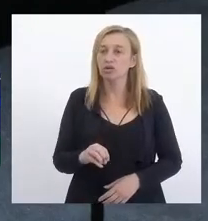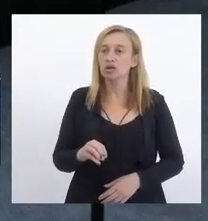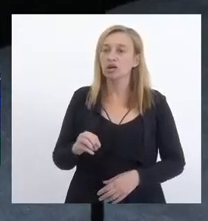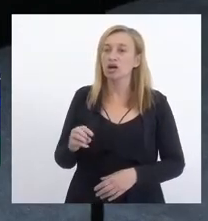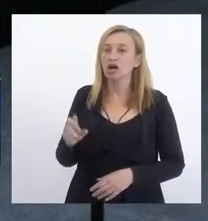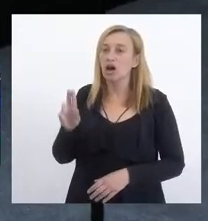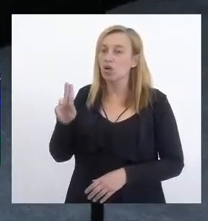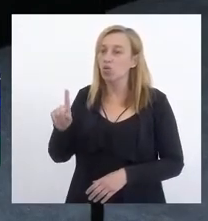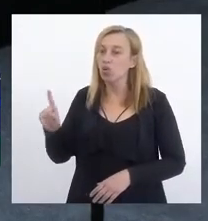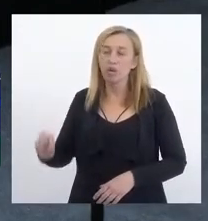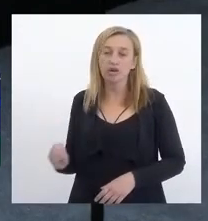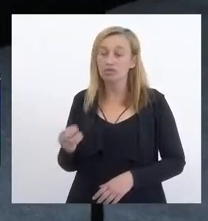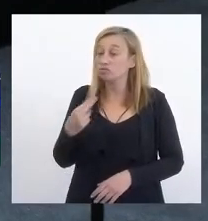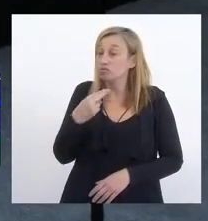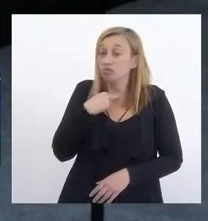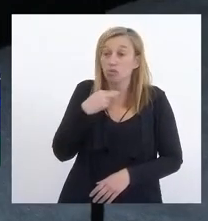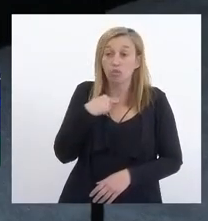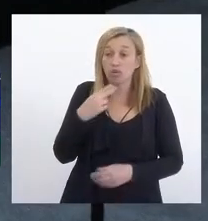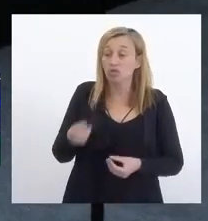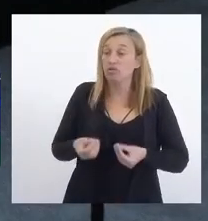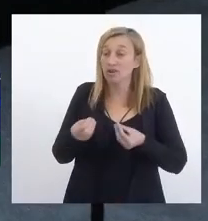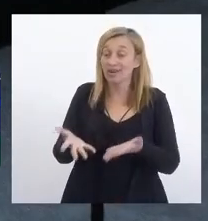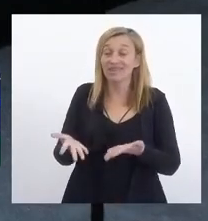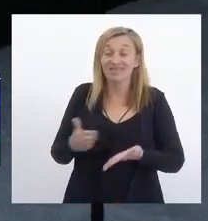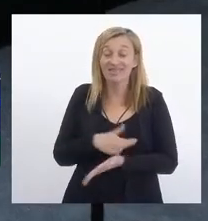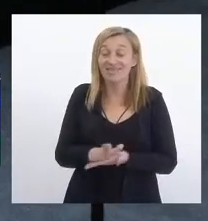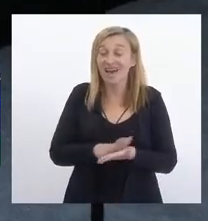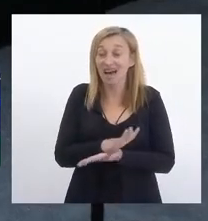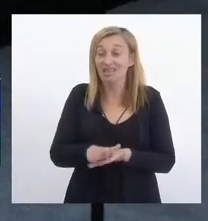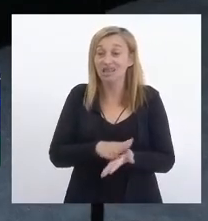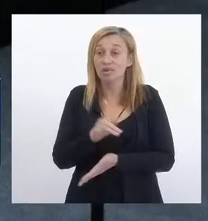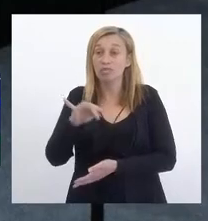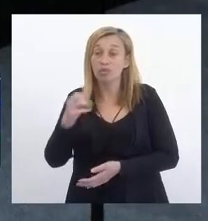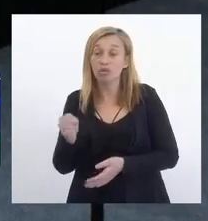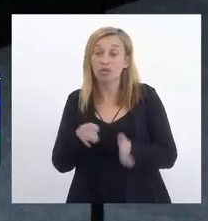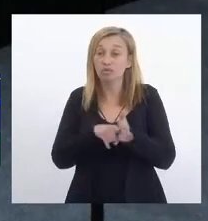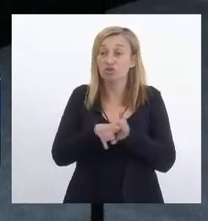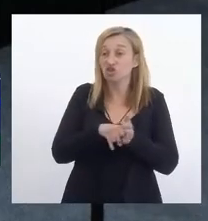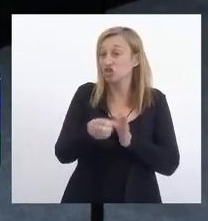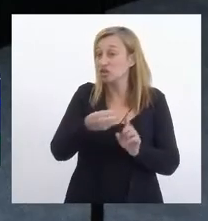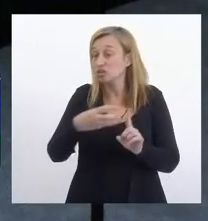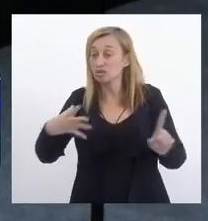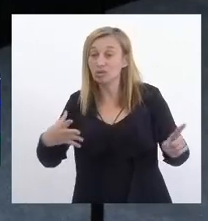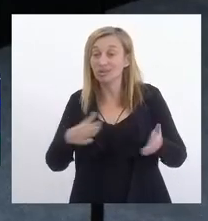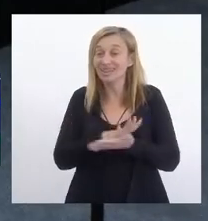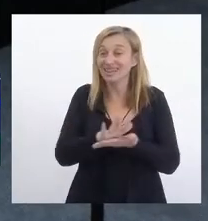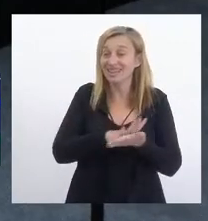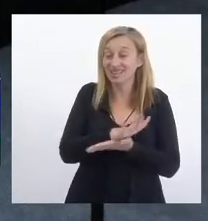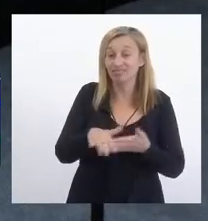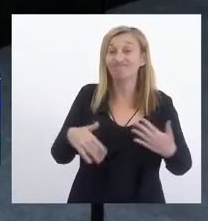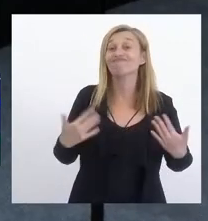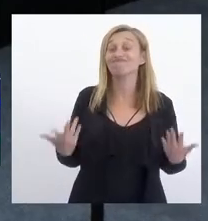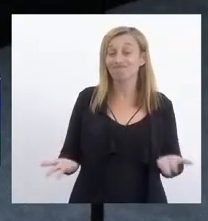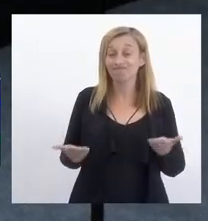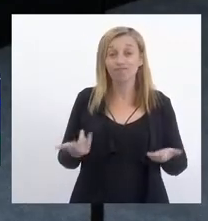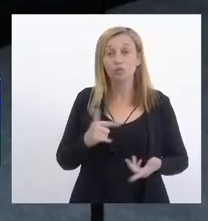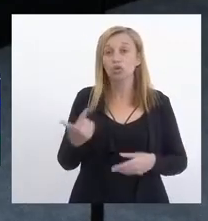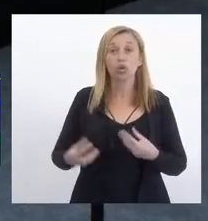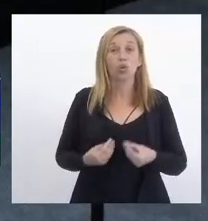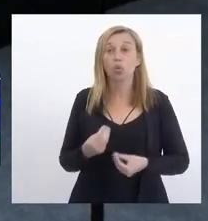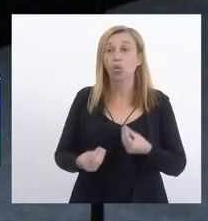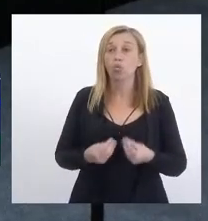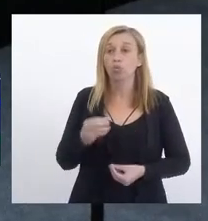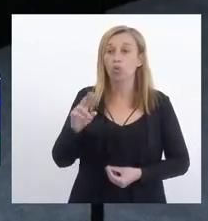não pode oferecer bolsa própria nenhuma, nem de pesquisa, nem de extensão, nem de monitoria. Então, não há condições